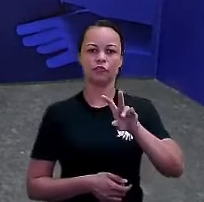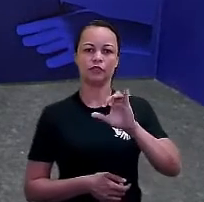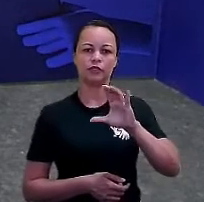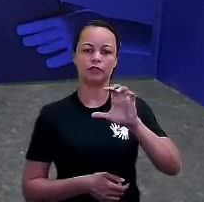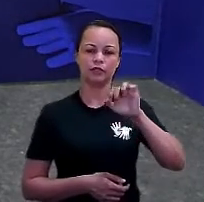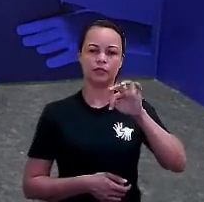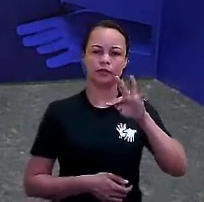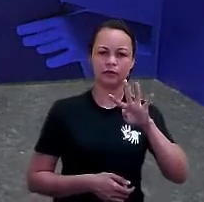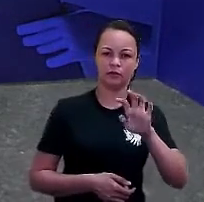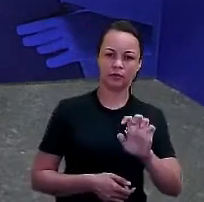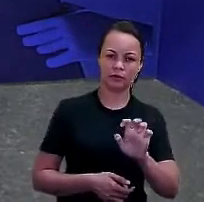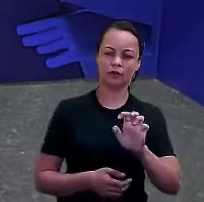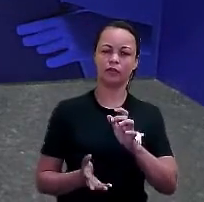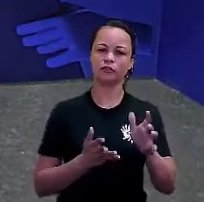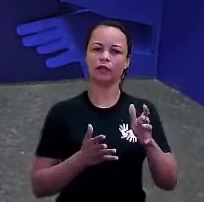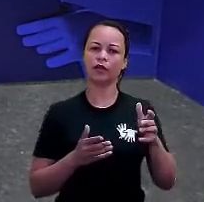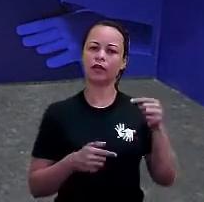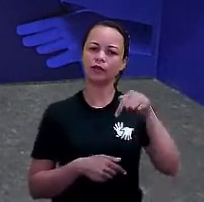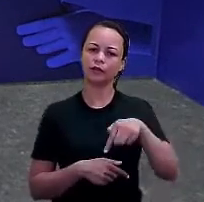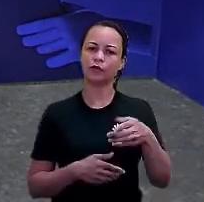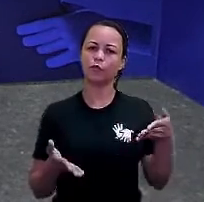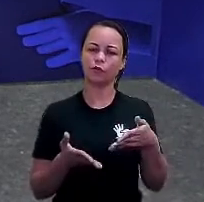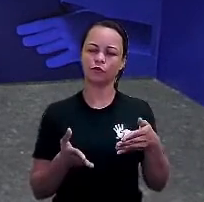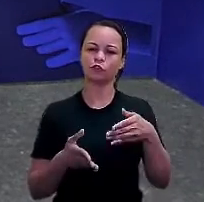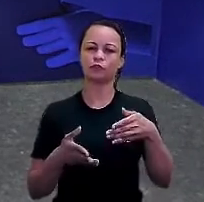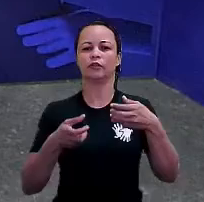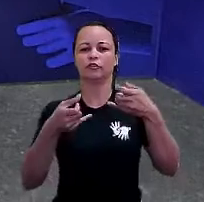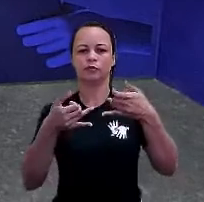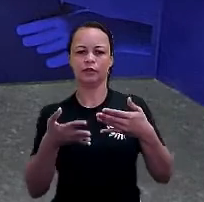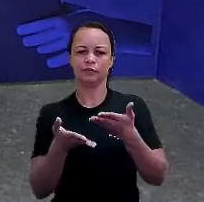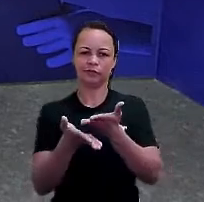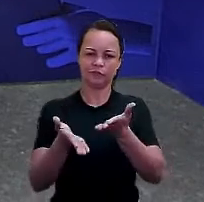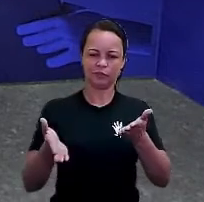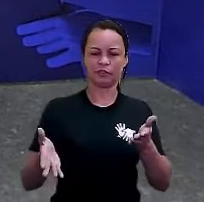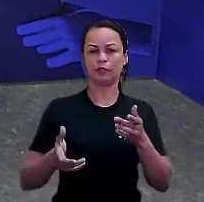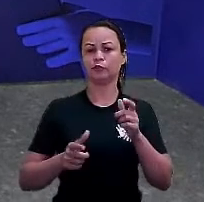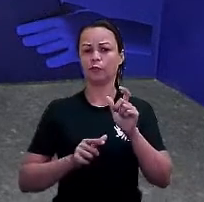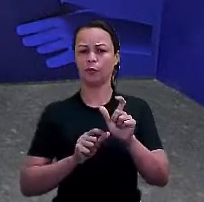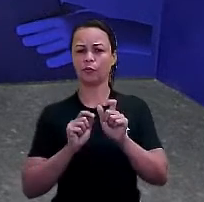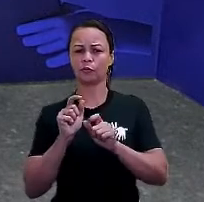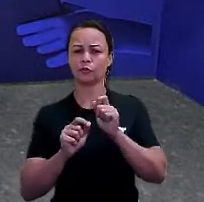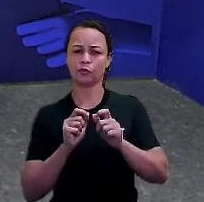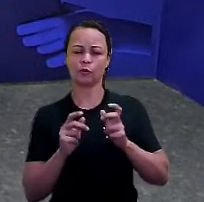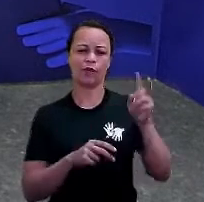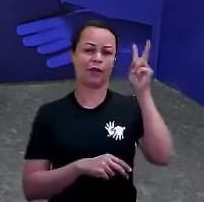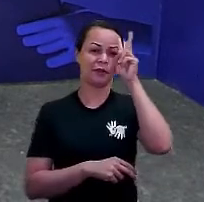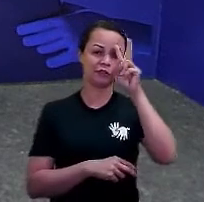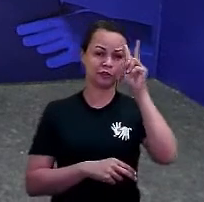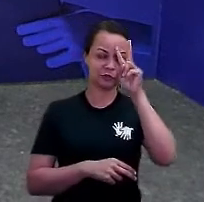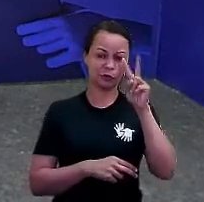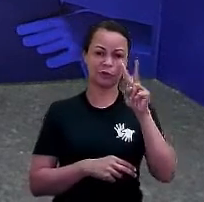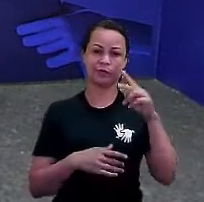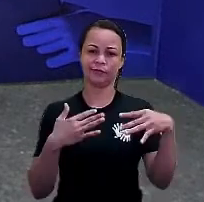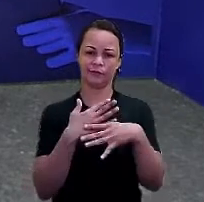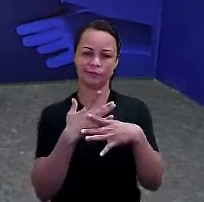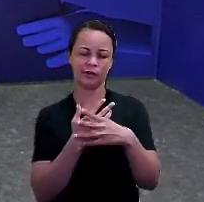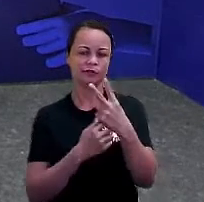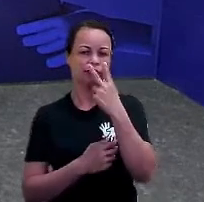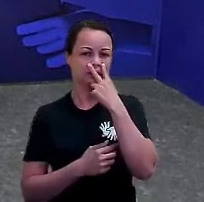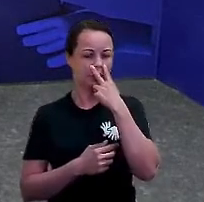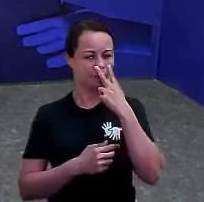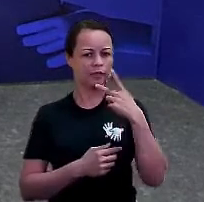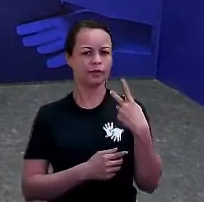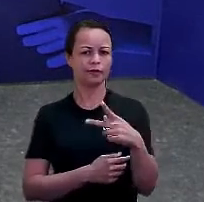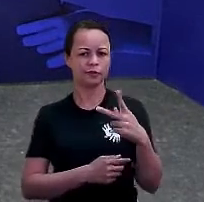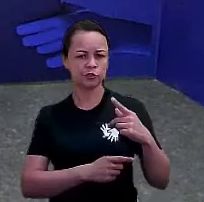falar um pouco sobre a história da cidade da Vitória de Santo Antão e a sua evolução ao longo